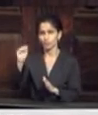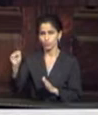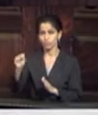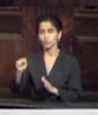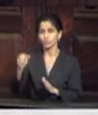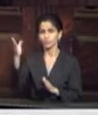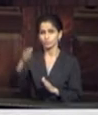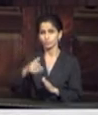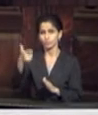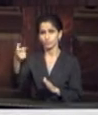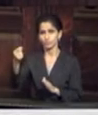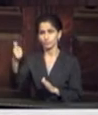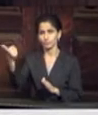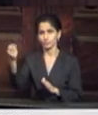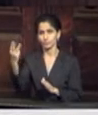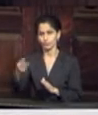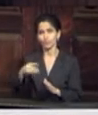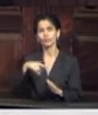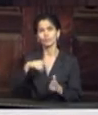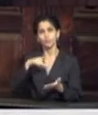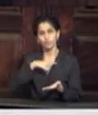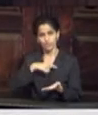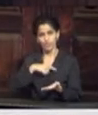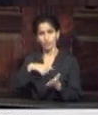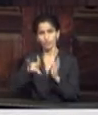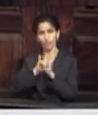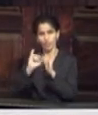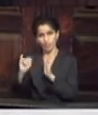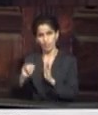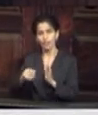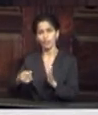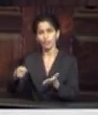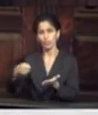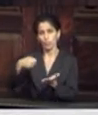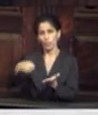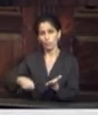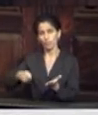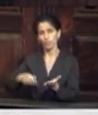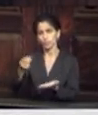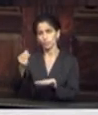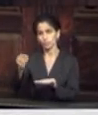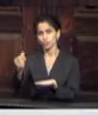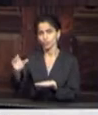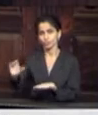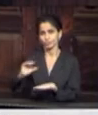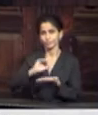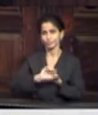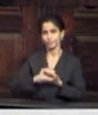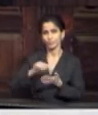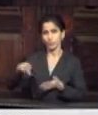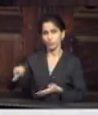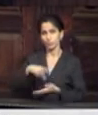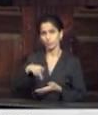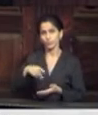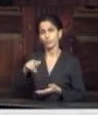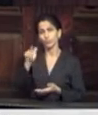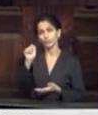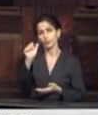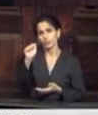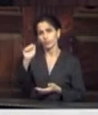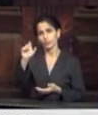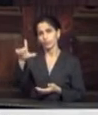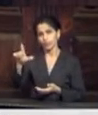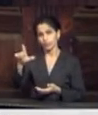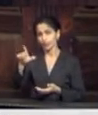a lei que assegurou destinação de recursos decorrentes da exploração do petróleo e do gás natural para a